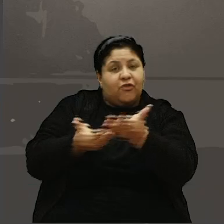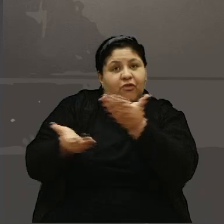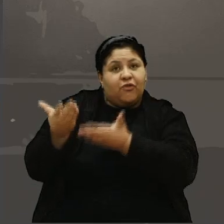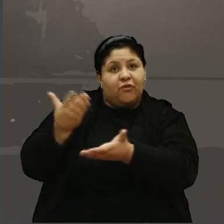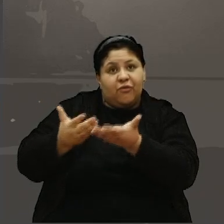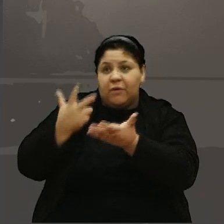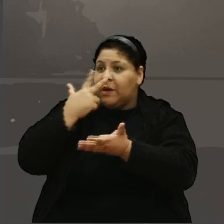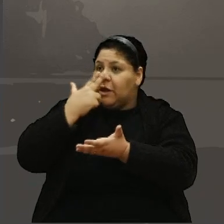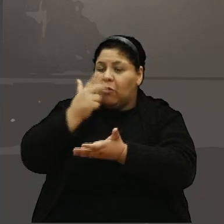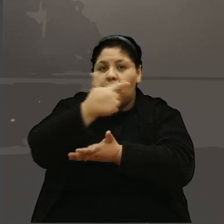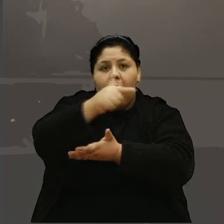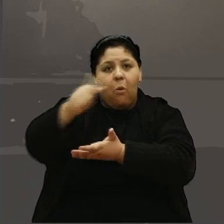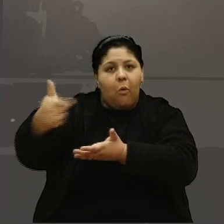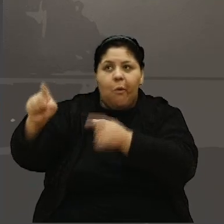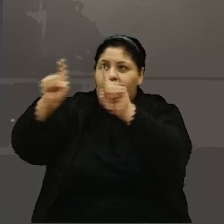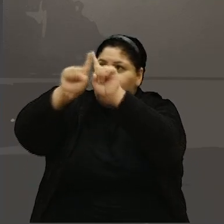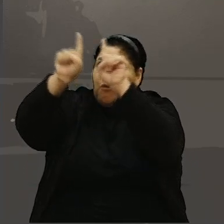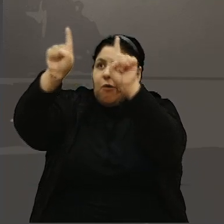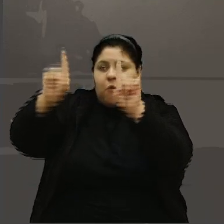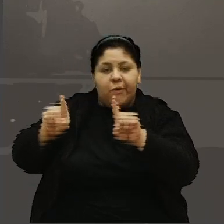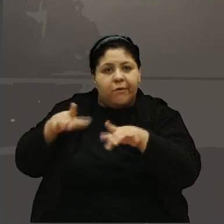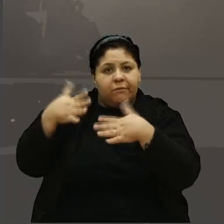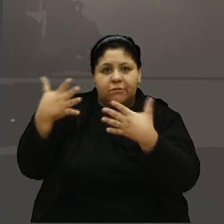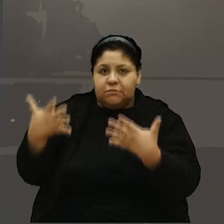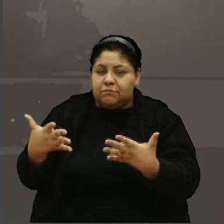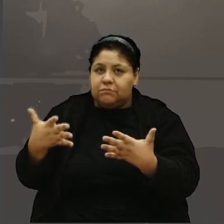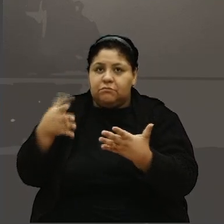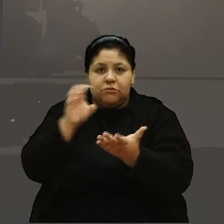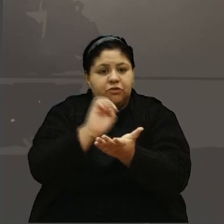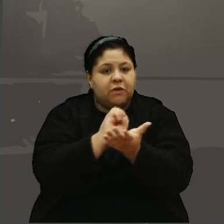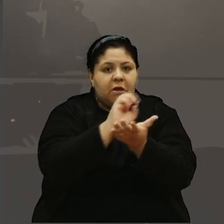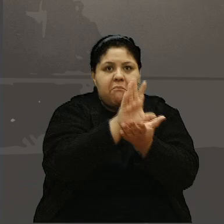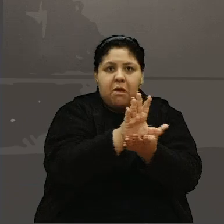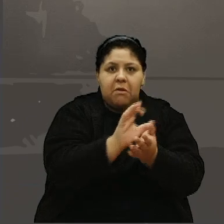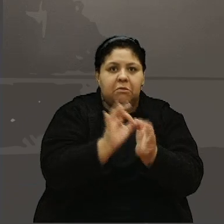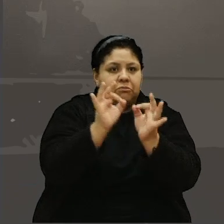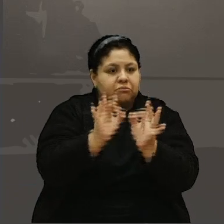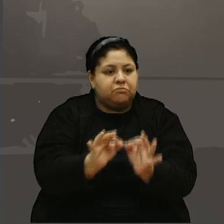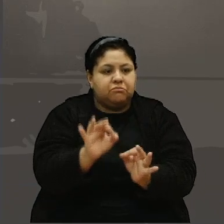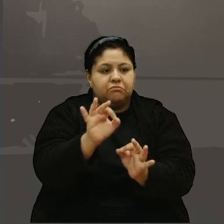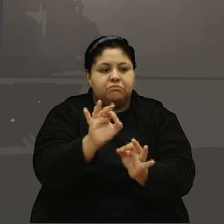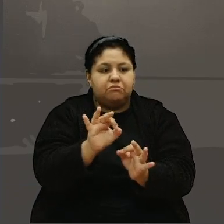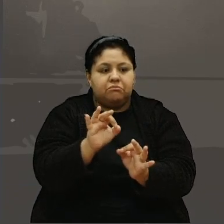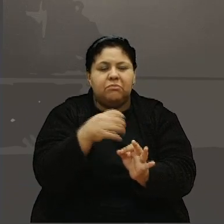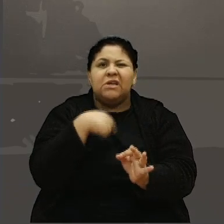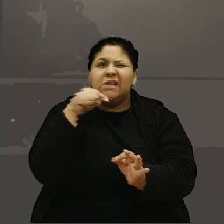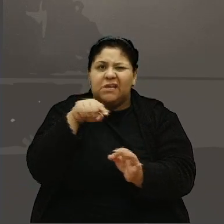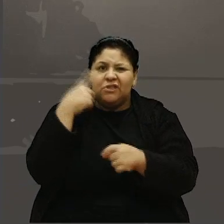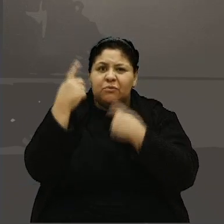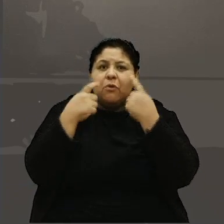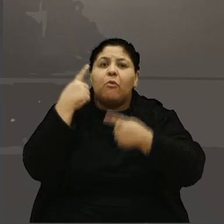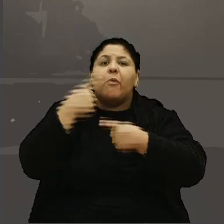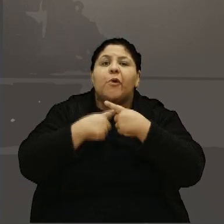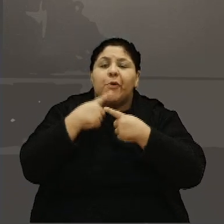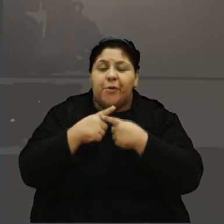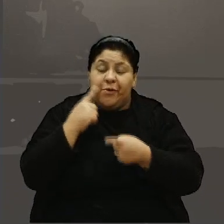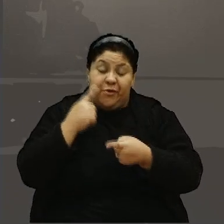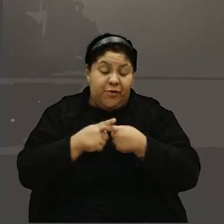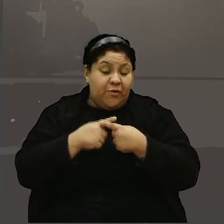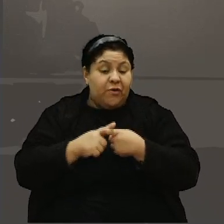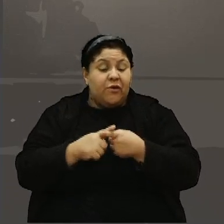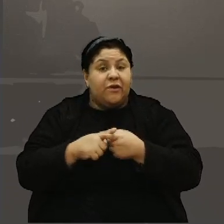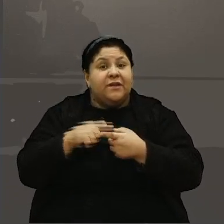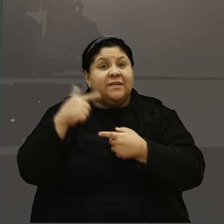como outro servidor e a gente vai encaminhar da maneira geral. Isso me preocupa por quê? Porque é mais